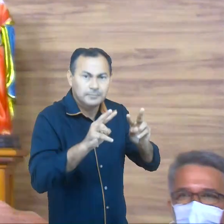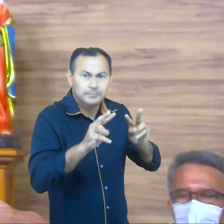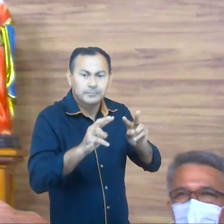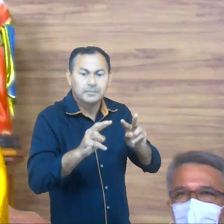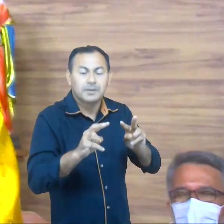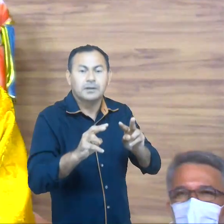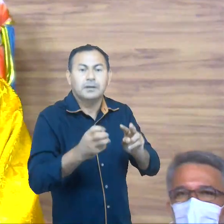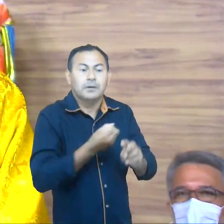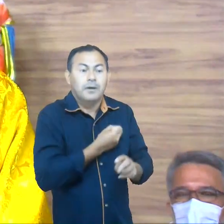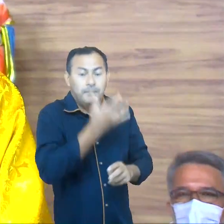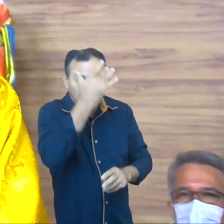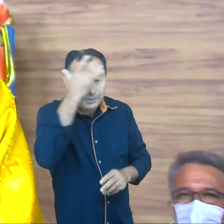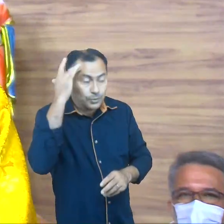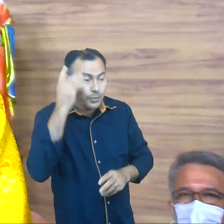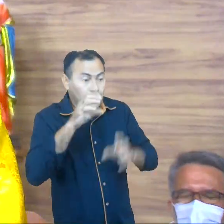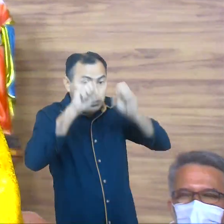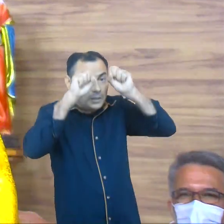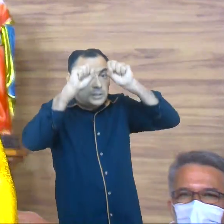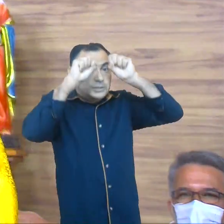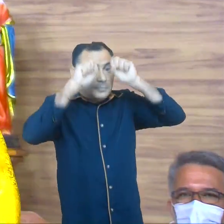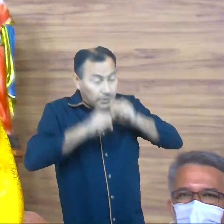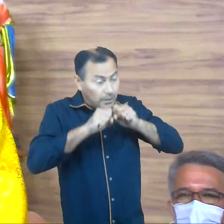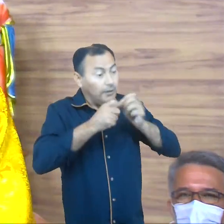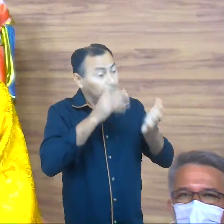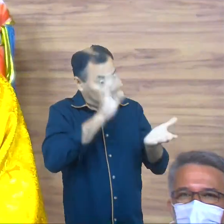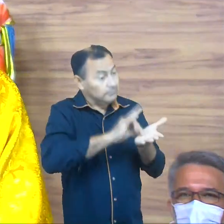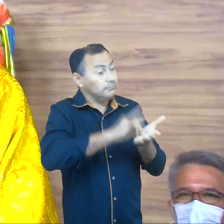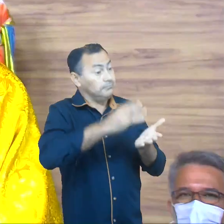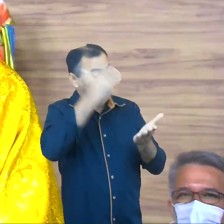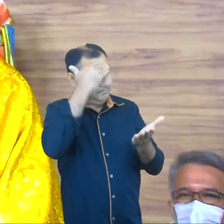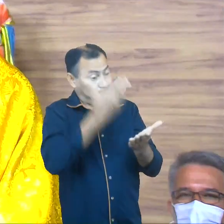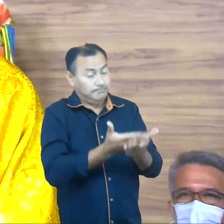muitas pessoas davam testemunho dele,